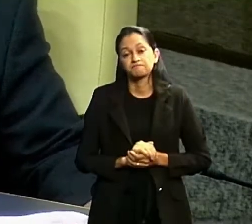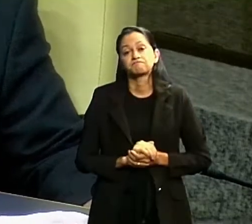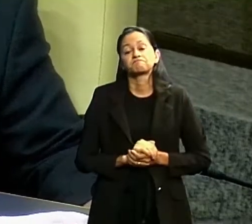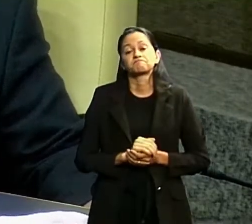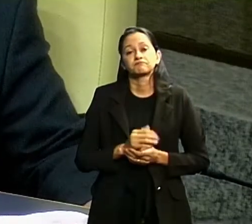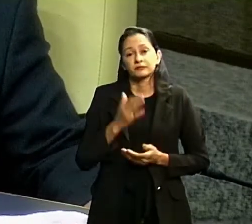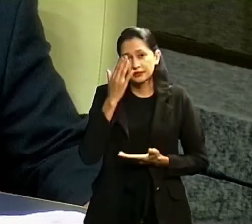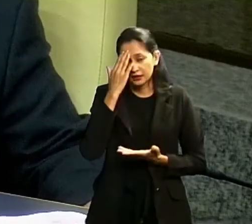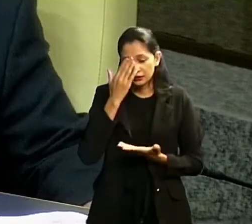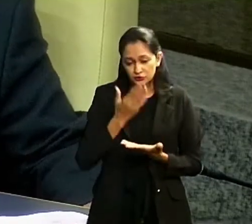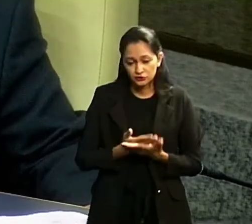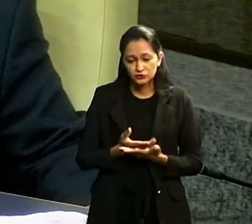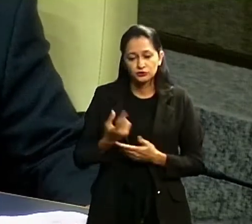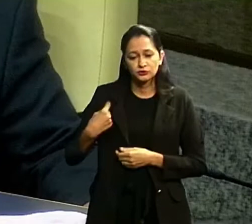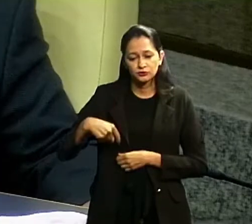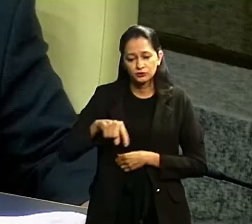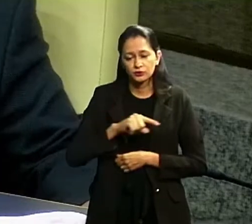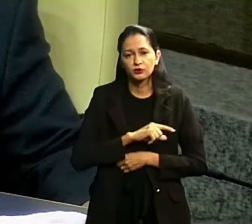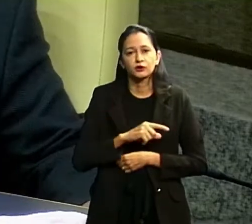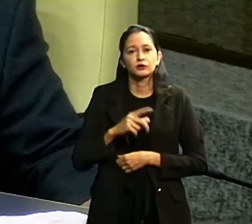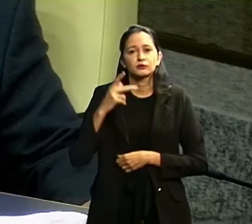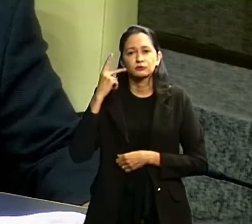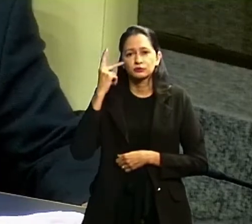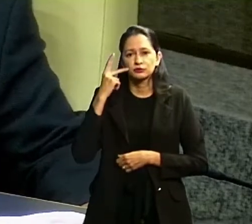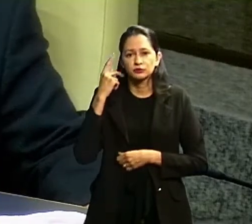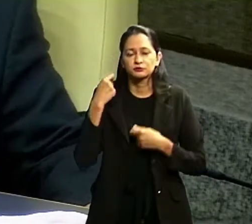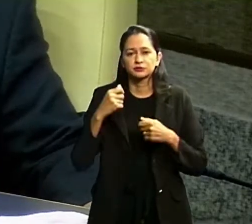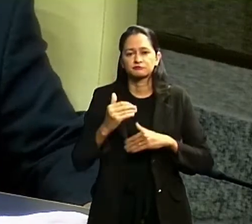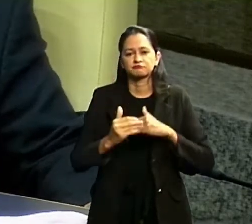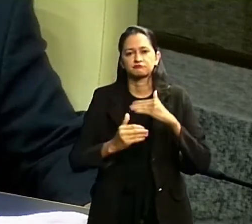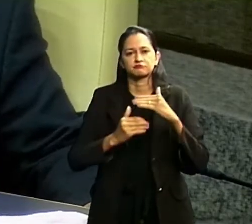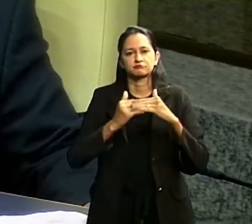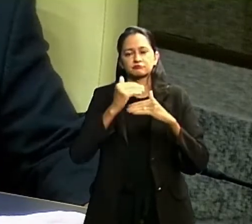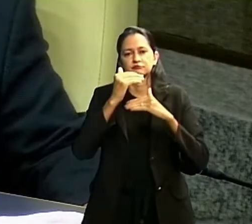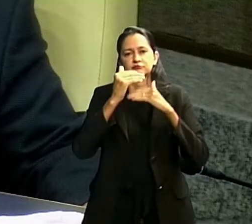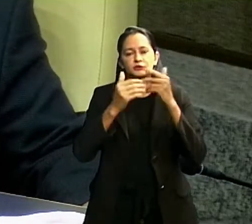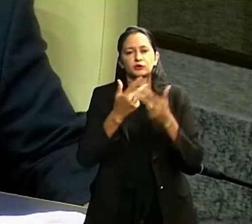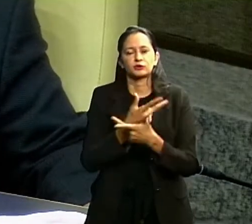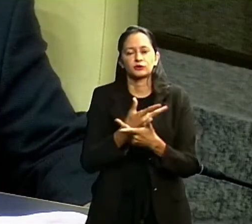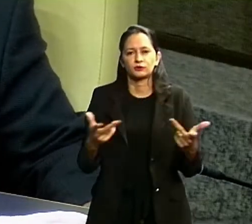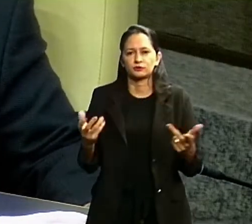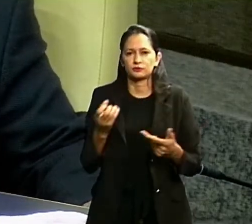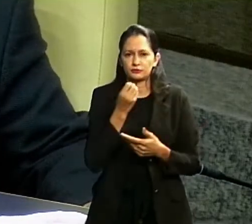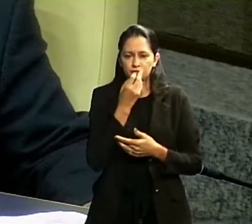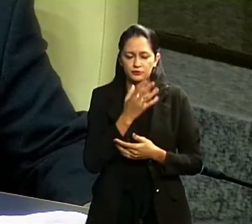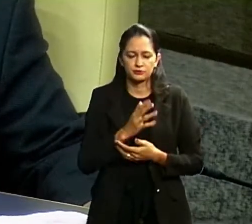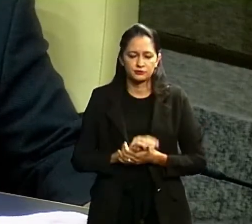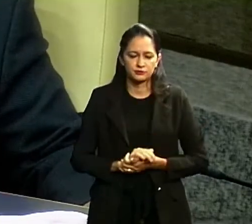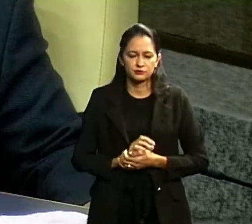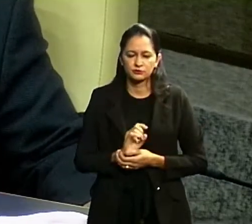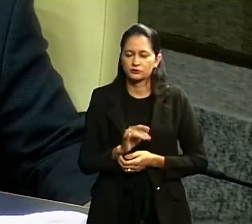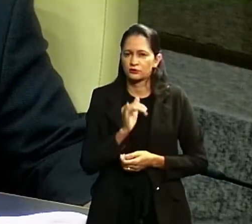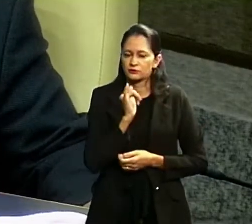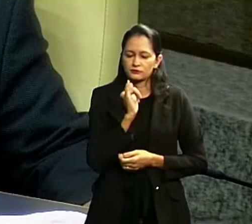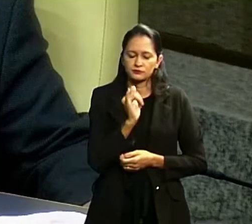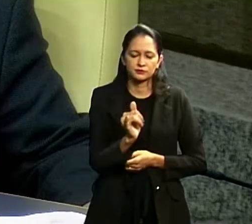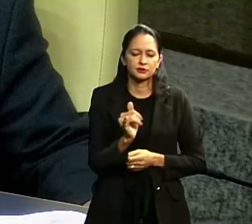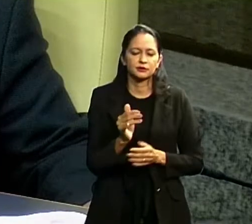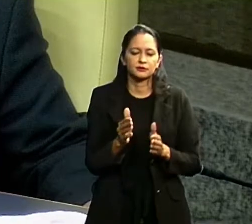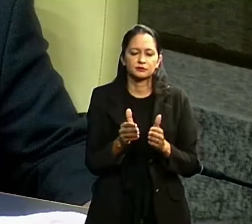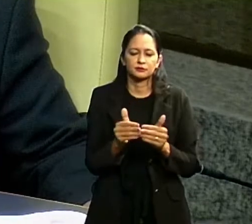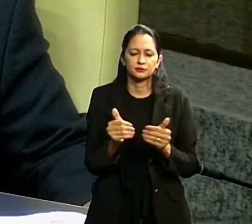nós, políticos, nós só temos que andar para frente e trazer coisas boas. Queria só fazer aqui o requerimento aqui